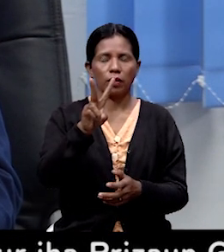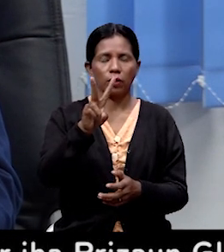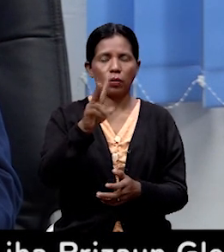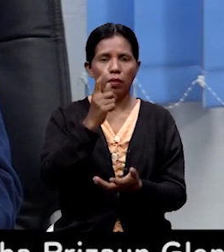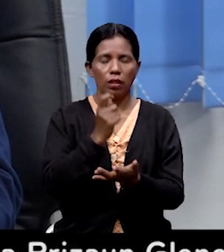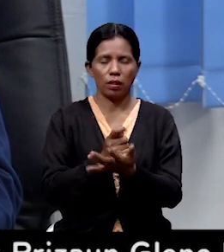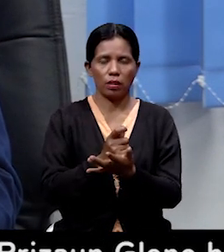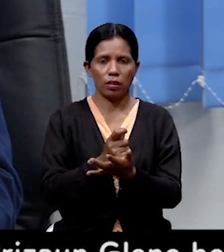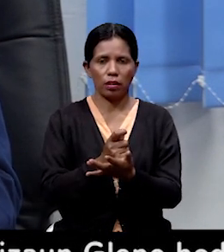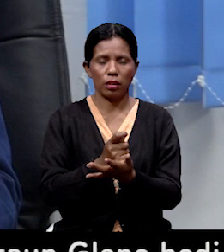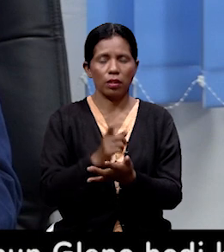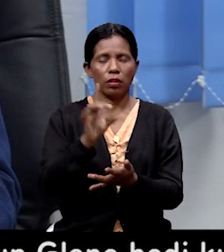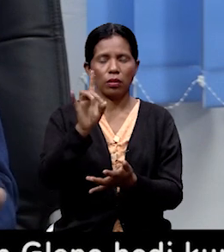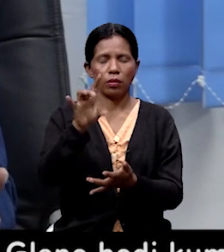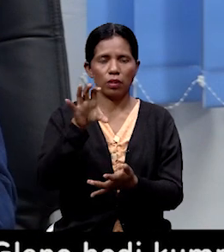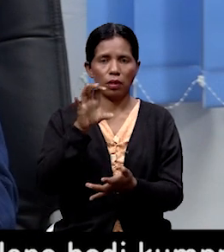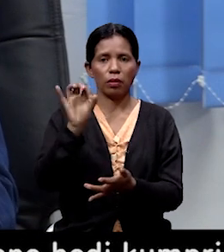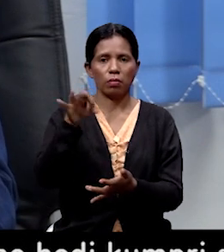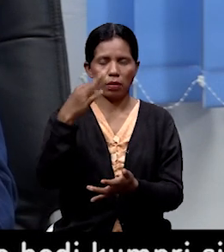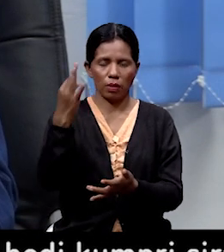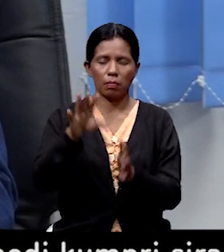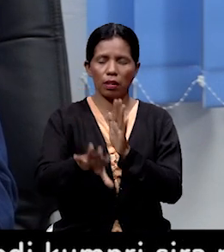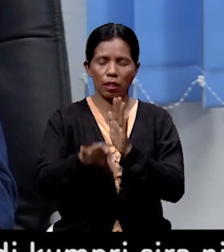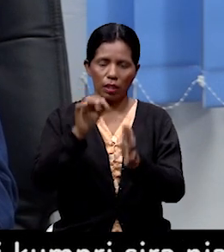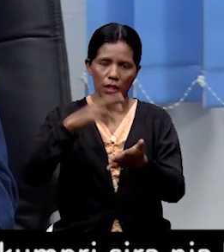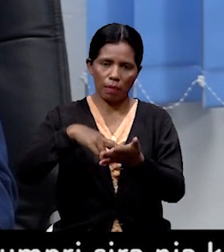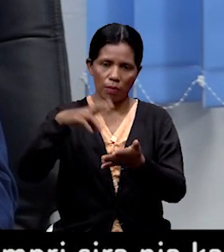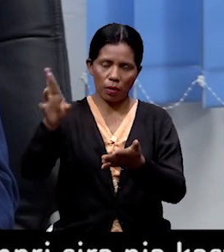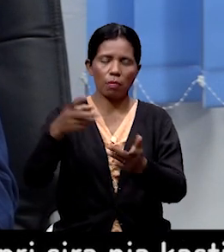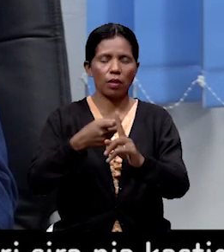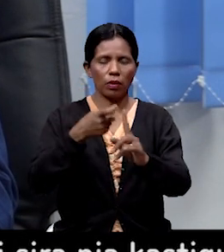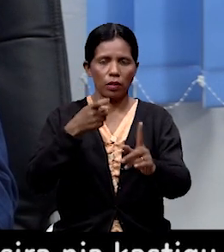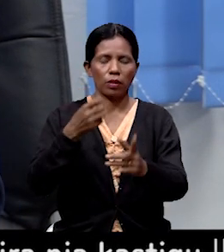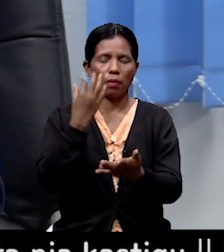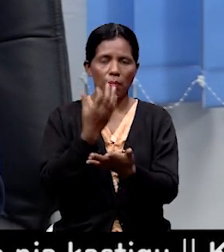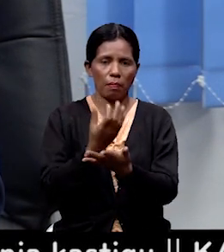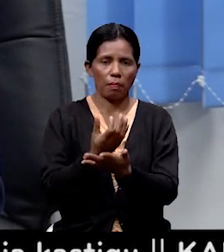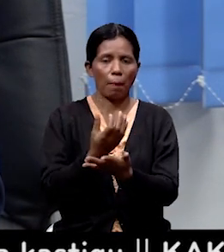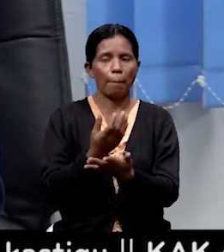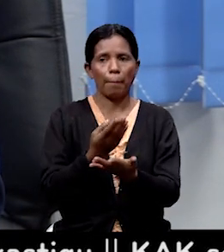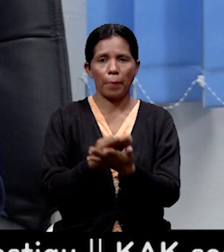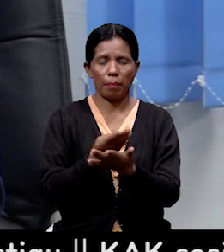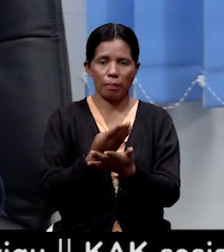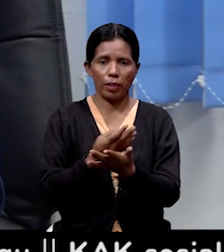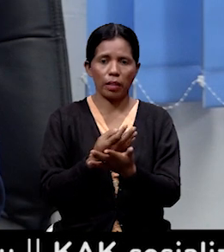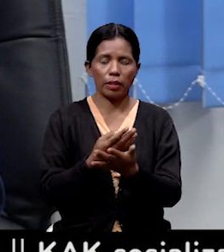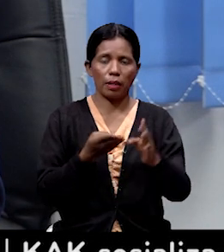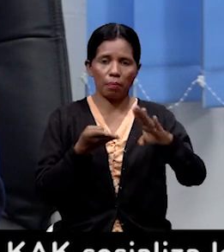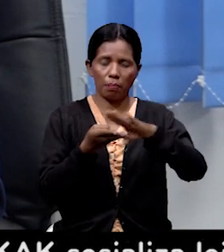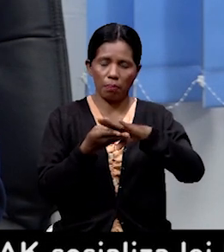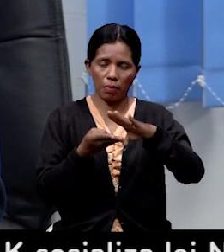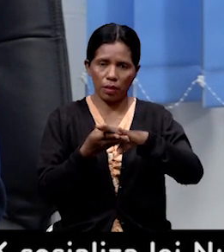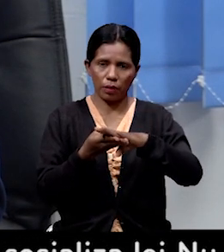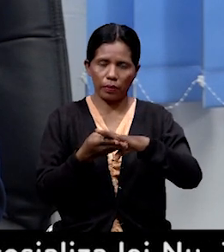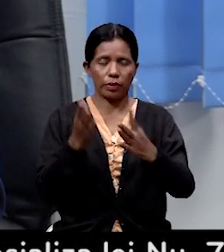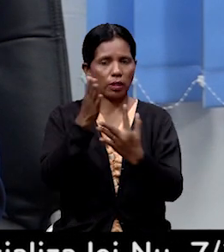2.719, do Aribo, do Jurato Simbilan Blasma, que reta a aprovação do Banco Central. Bacana, jadi suspende, mas ainda